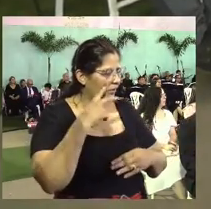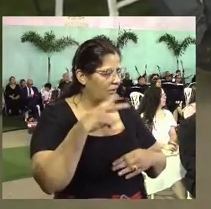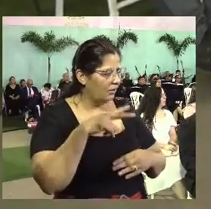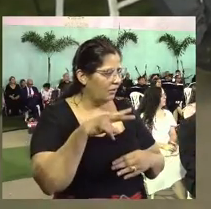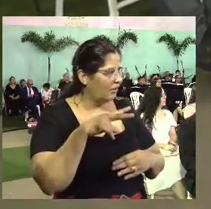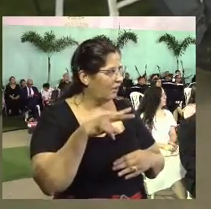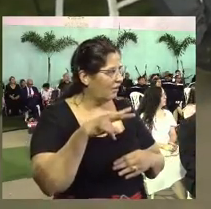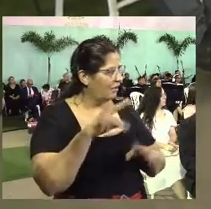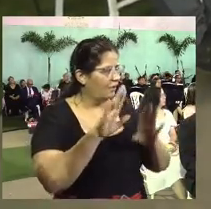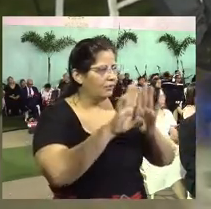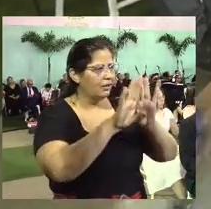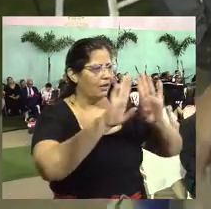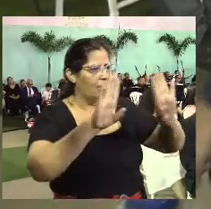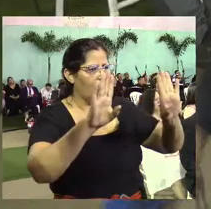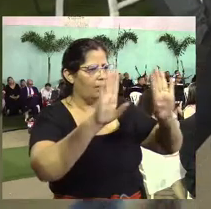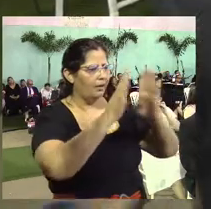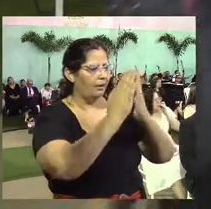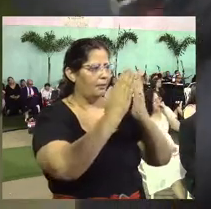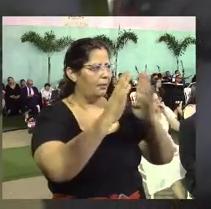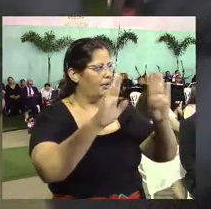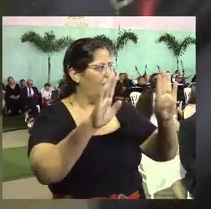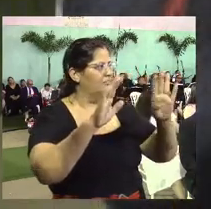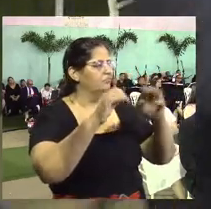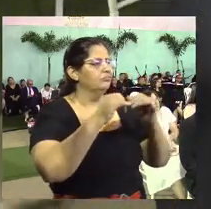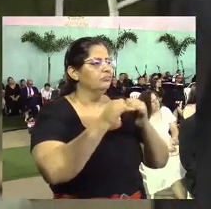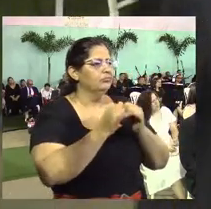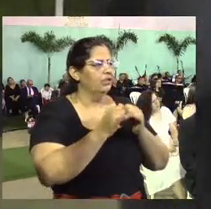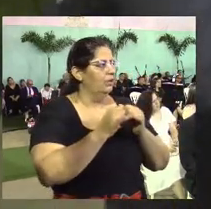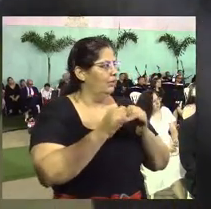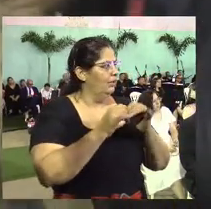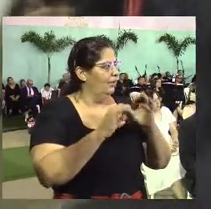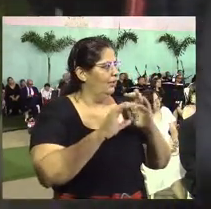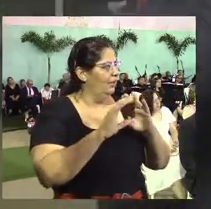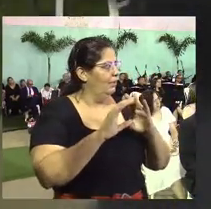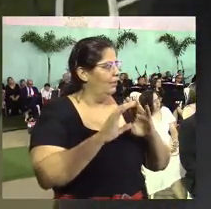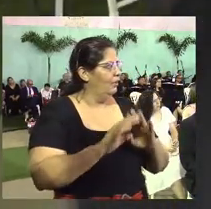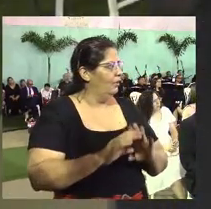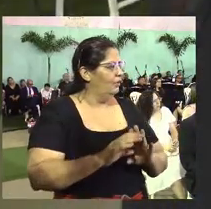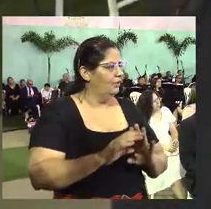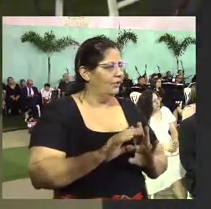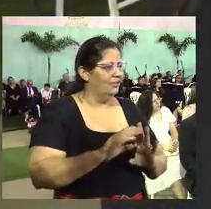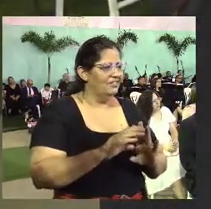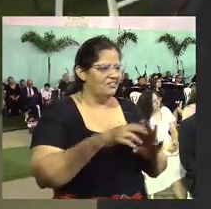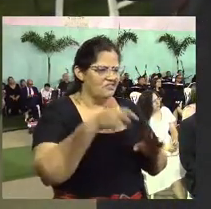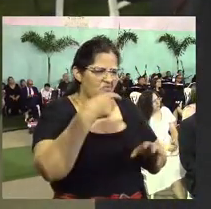do André tá lá na porta as pessoas agonizando lá vai o evangelista